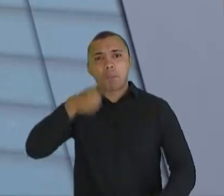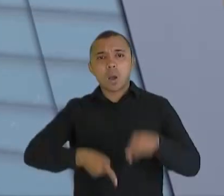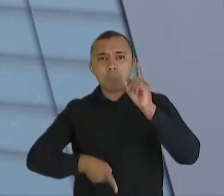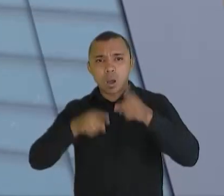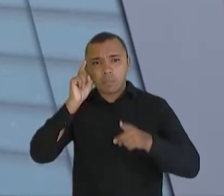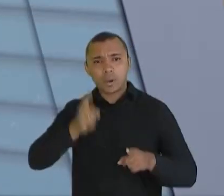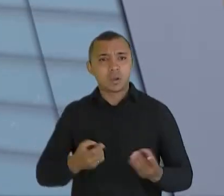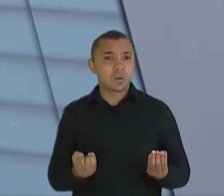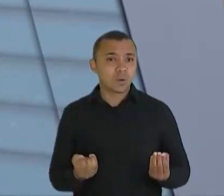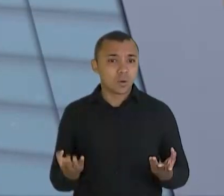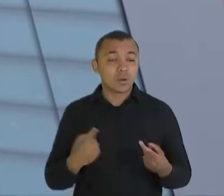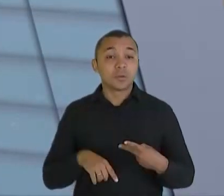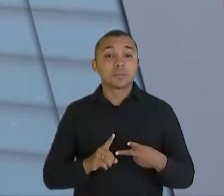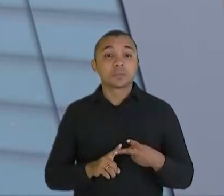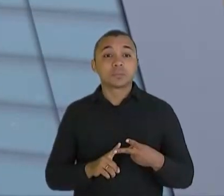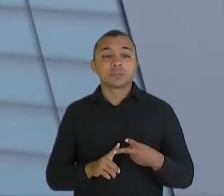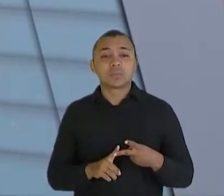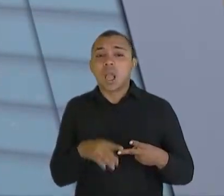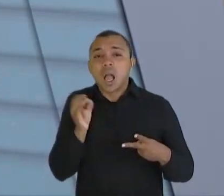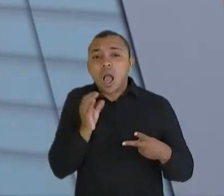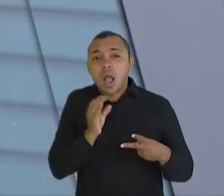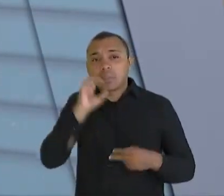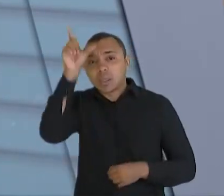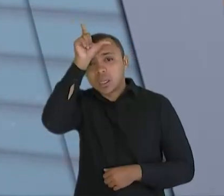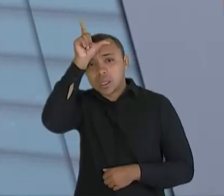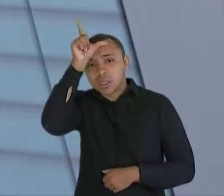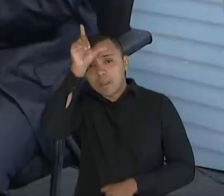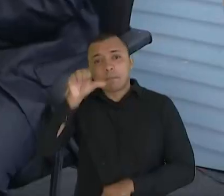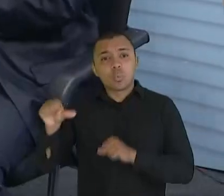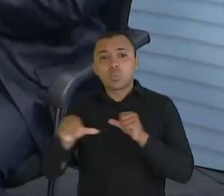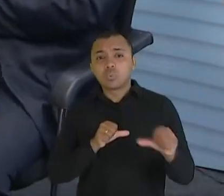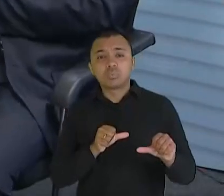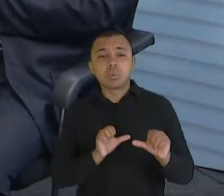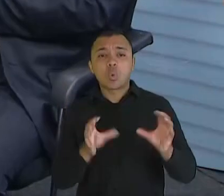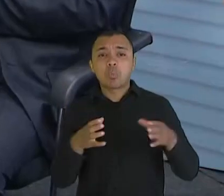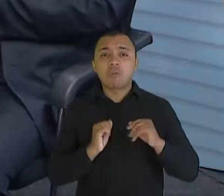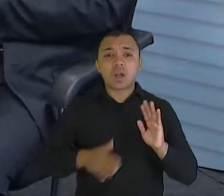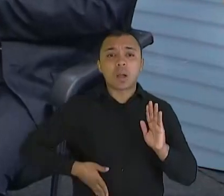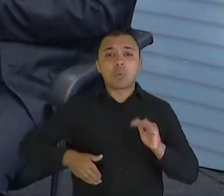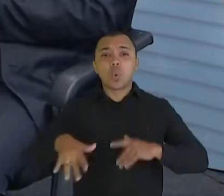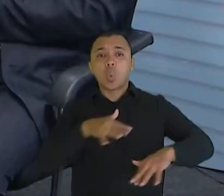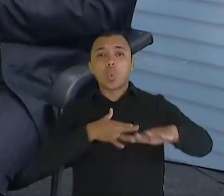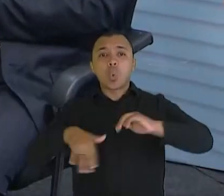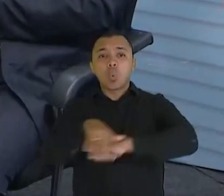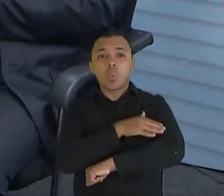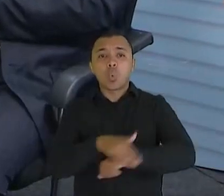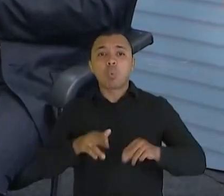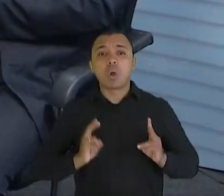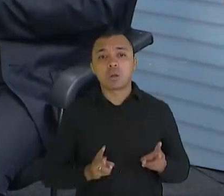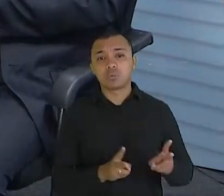a rota de comando da organização muda rapidamente e o crime continua. Ele está preso, às vezes ele perde.